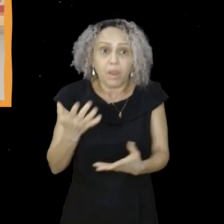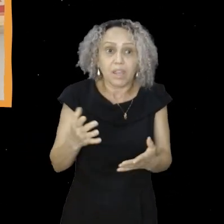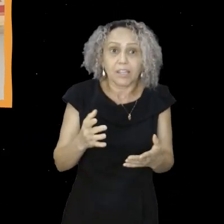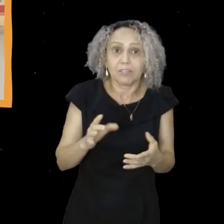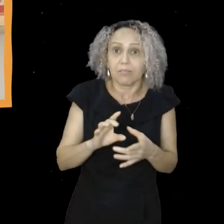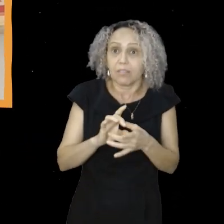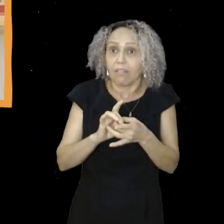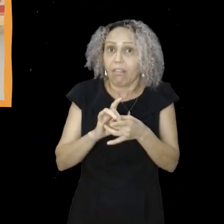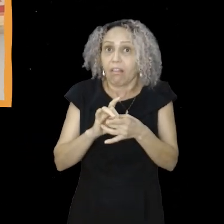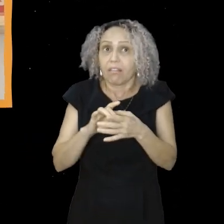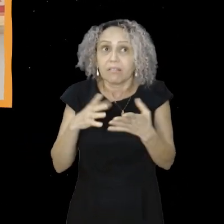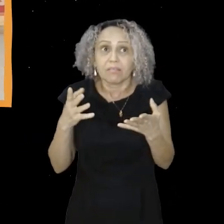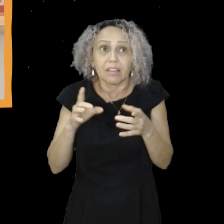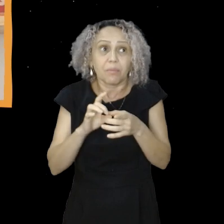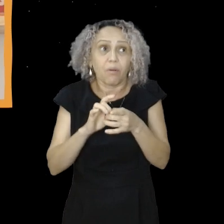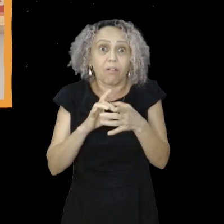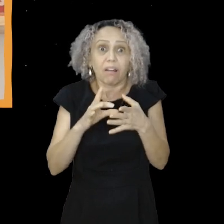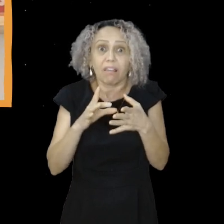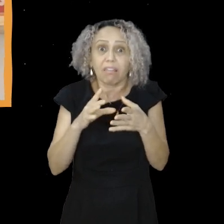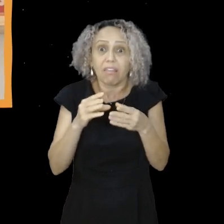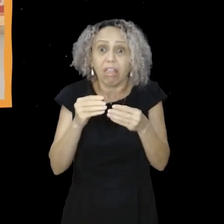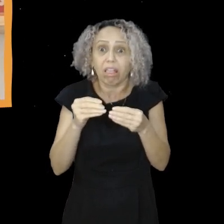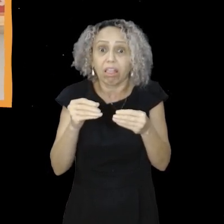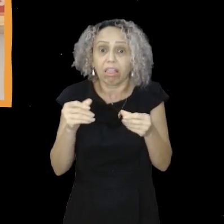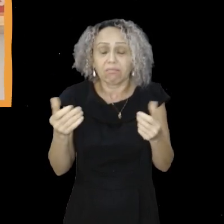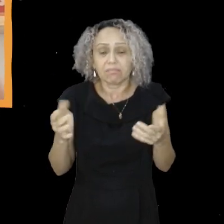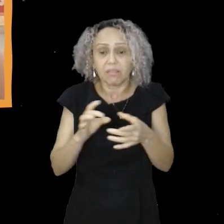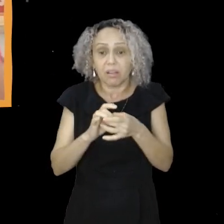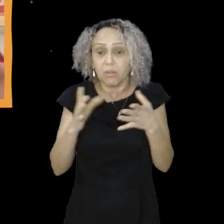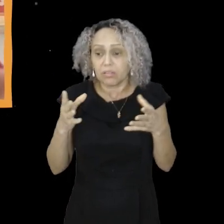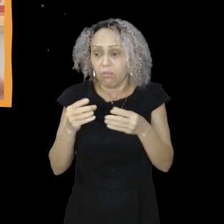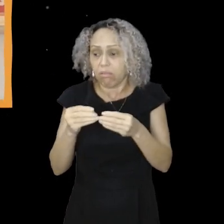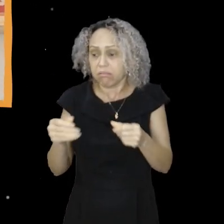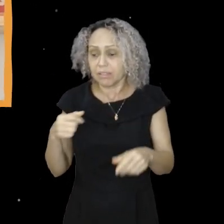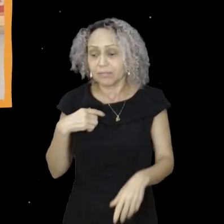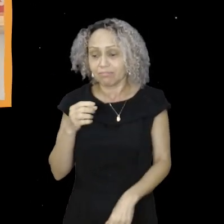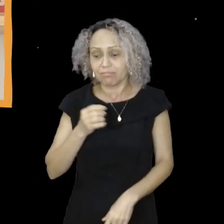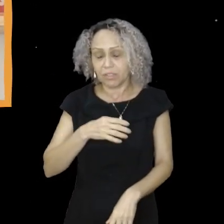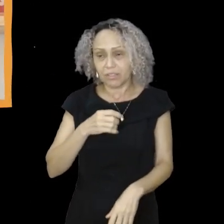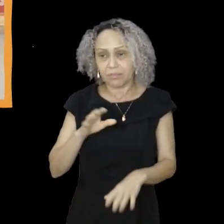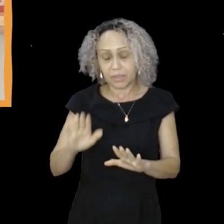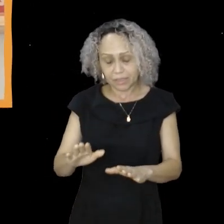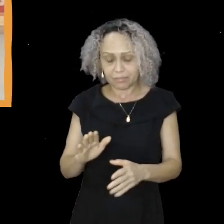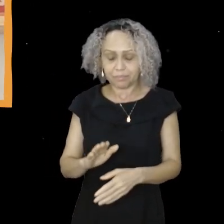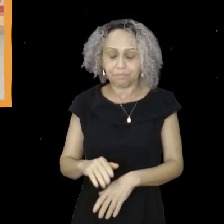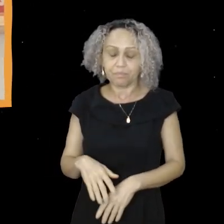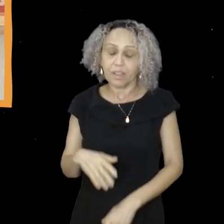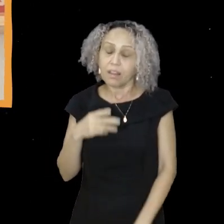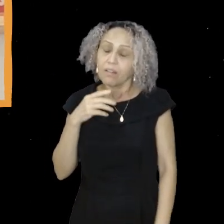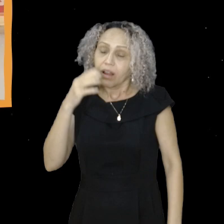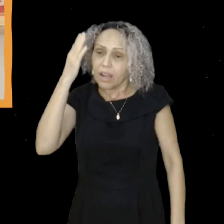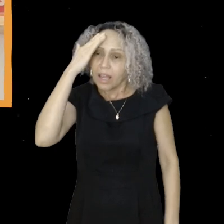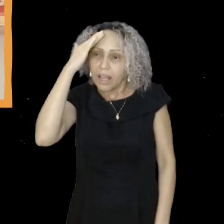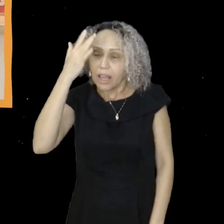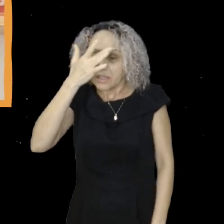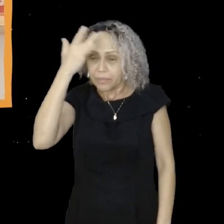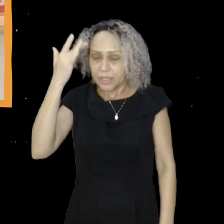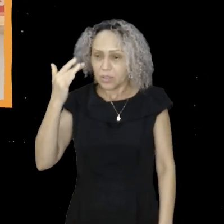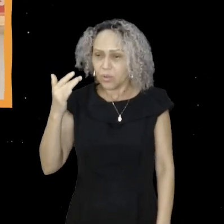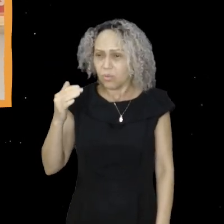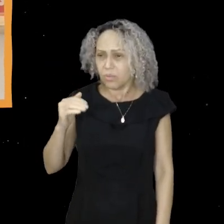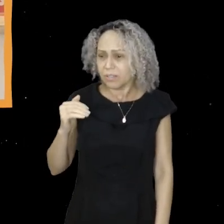assim, e esse sentimento que eu falo que as pessoas um pouquinho mais velhas do que eu, elas não têm